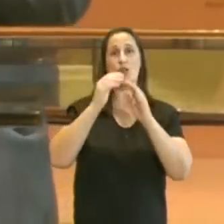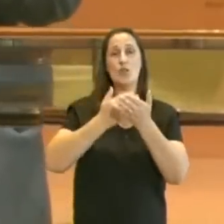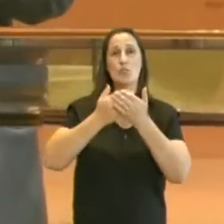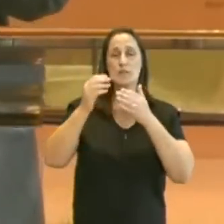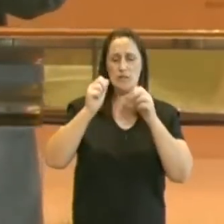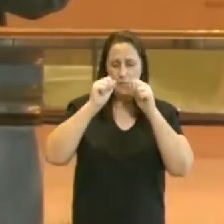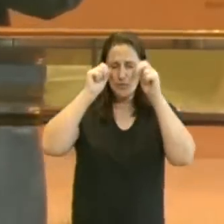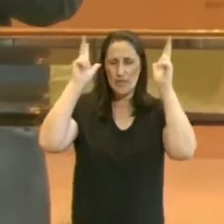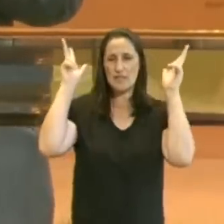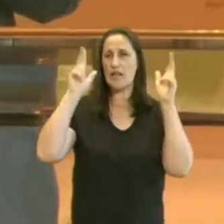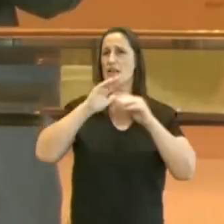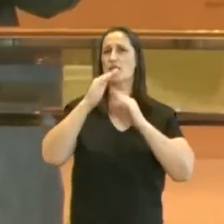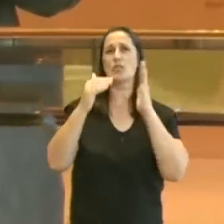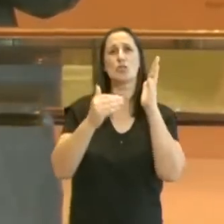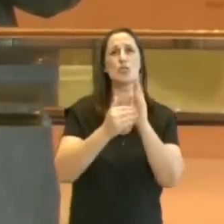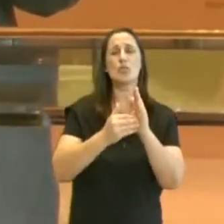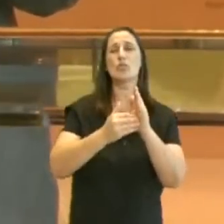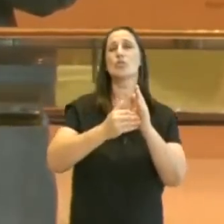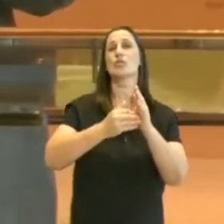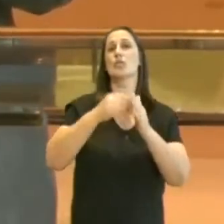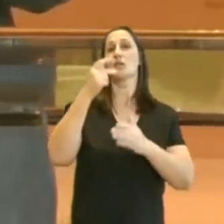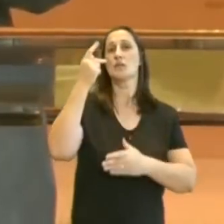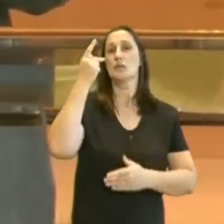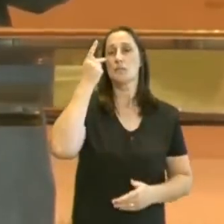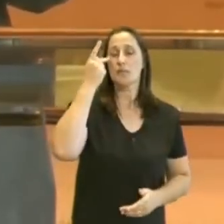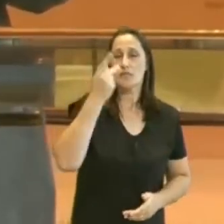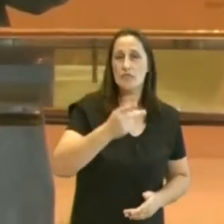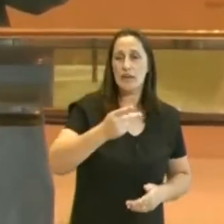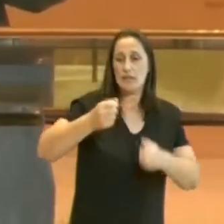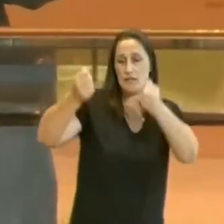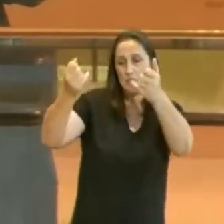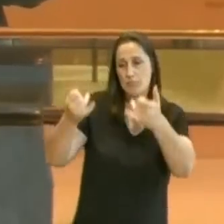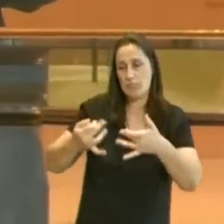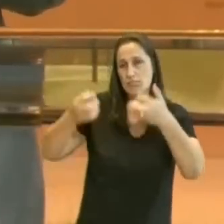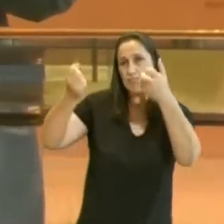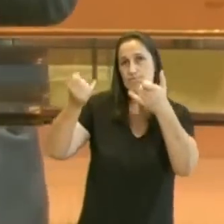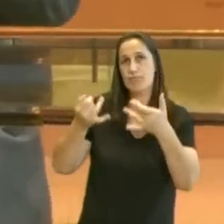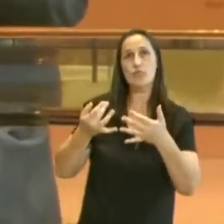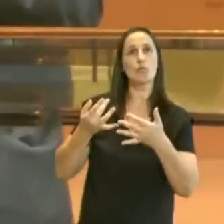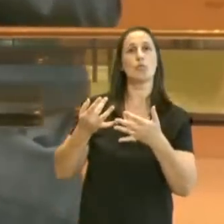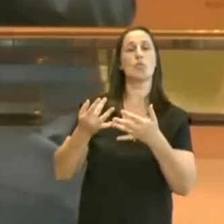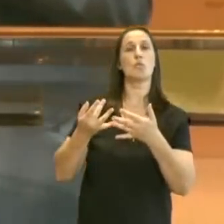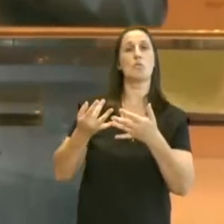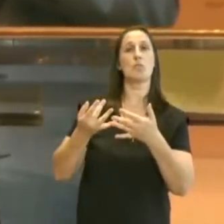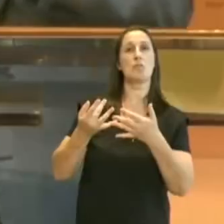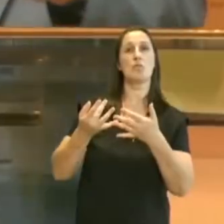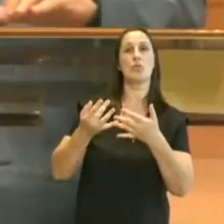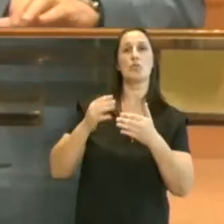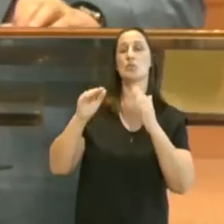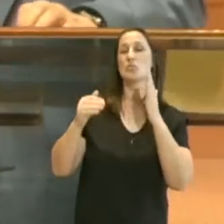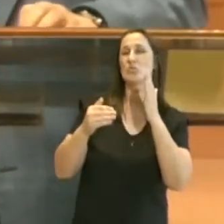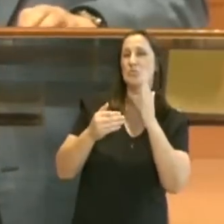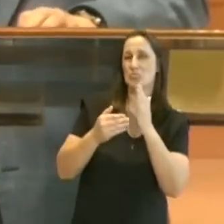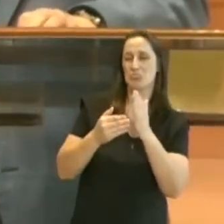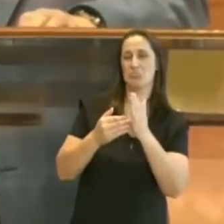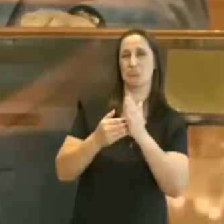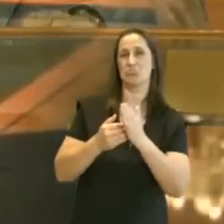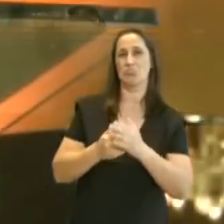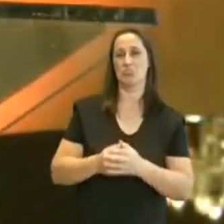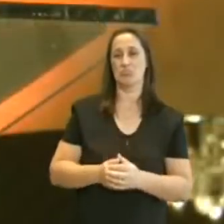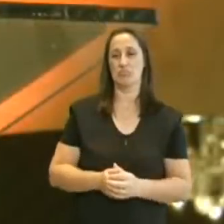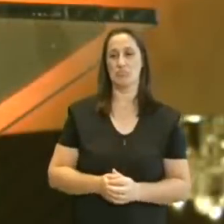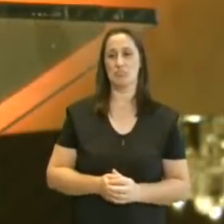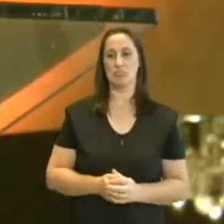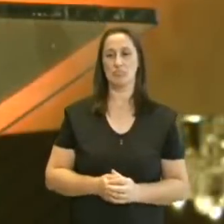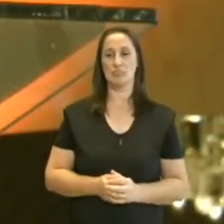os profetas, explicou-lhes o que constava a respeito dele em todas as Escrituras. E